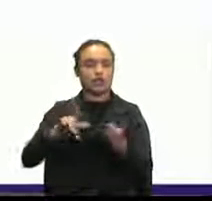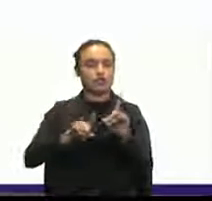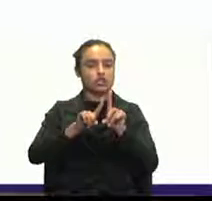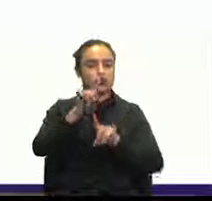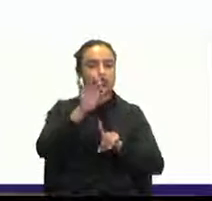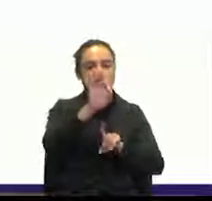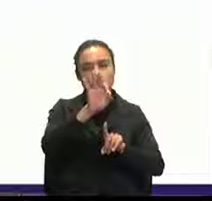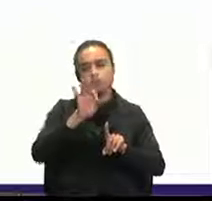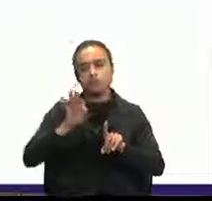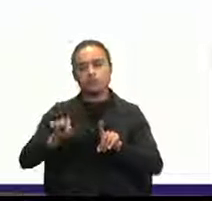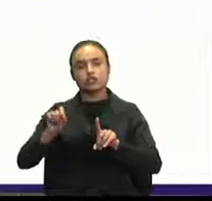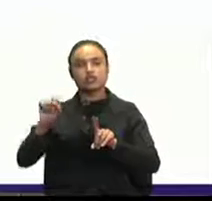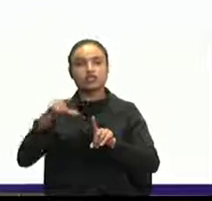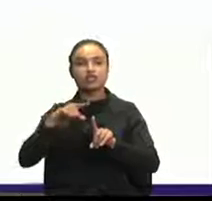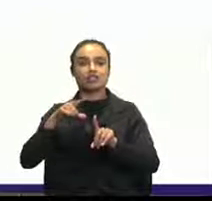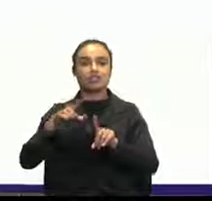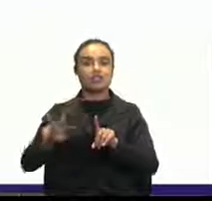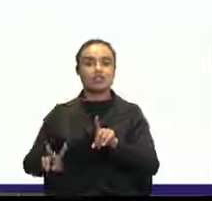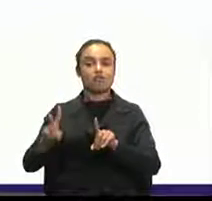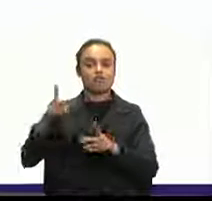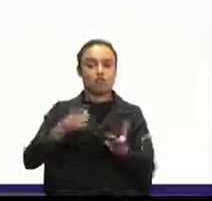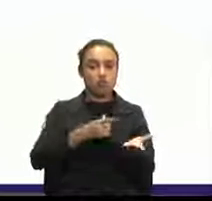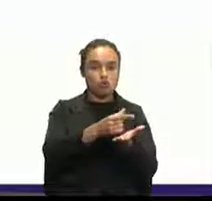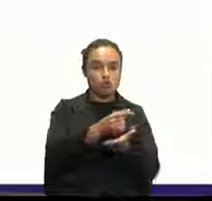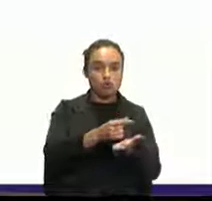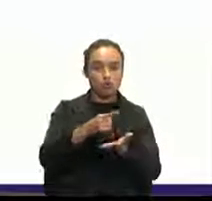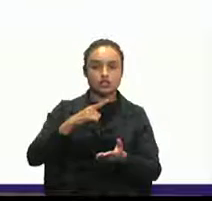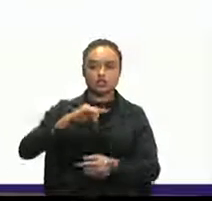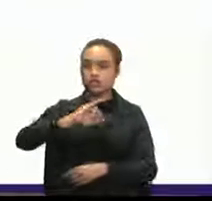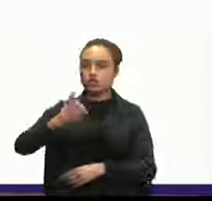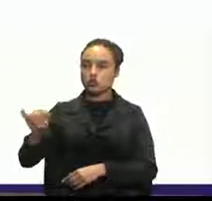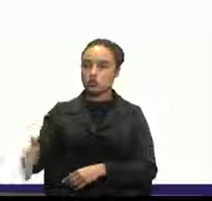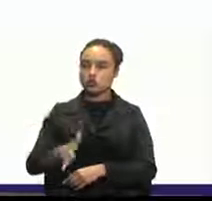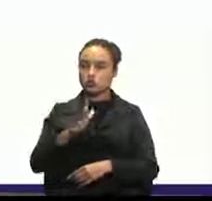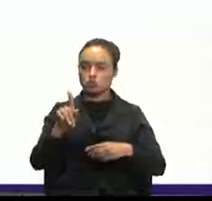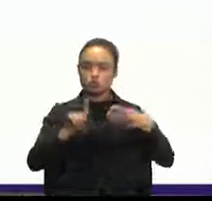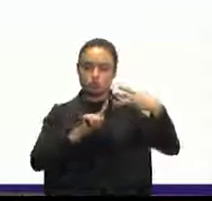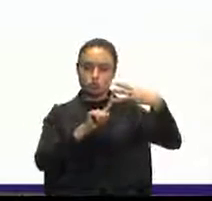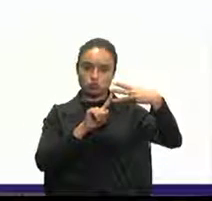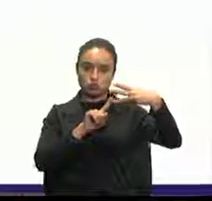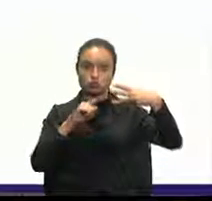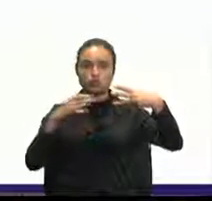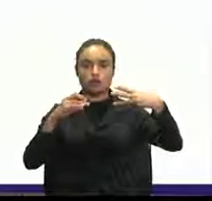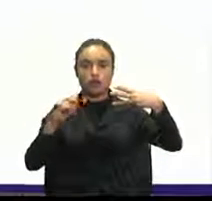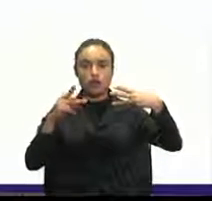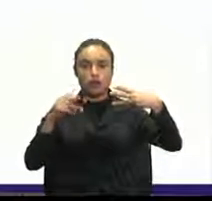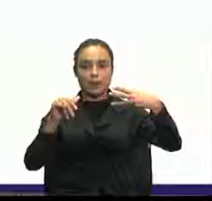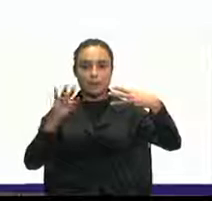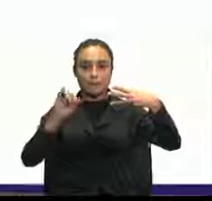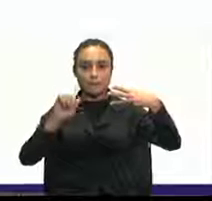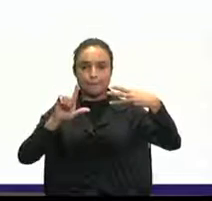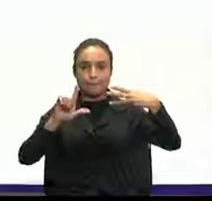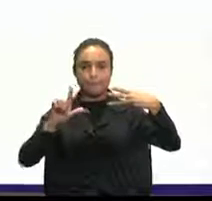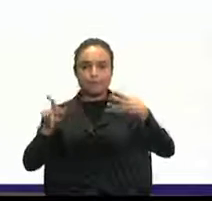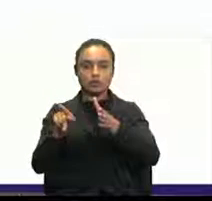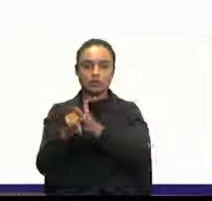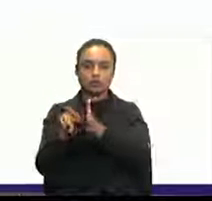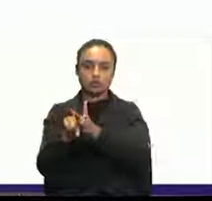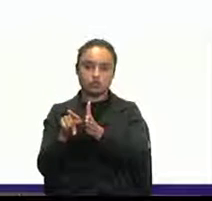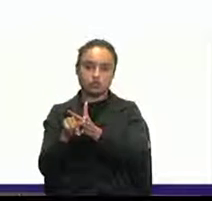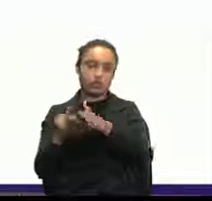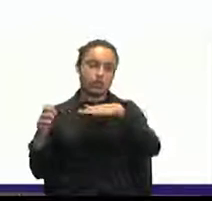acionistas nós temos os juros sobre capital próprio que é outra forma de renan os acionistas é com o pagamento de juros sobre o capital